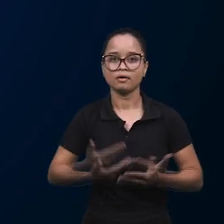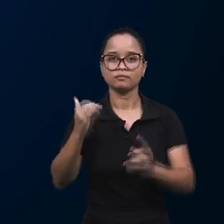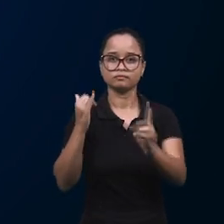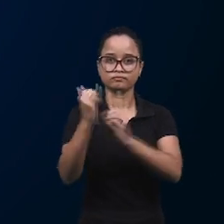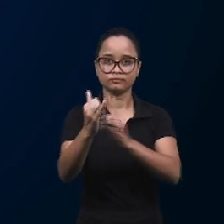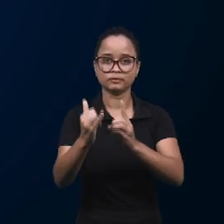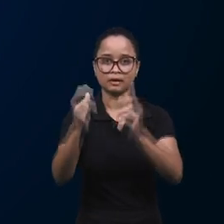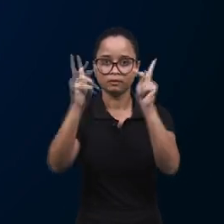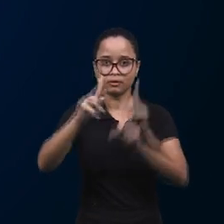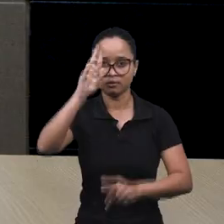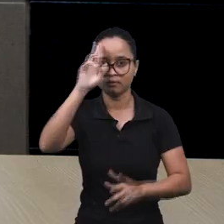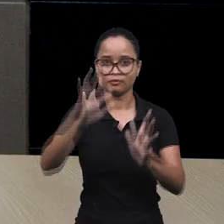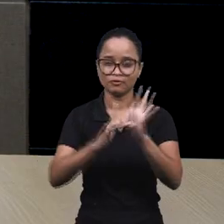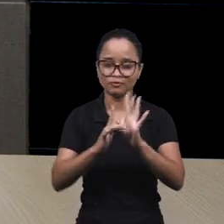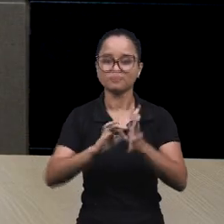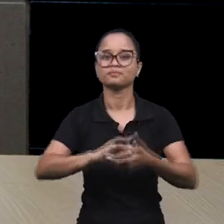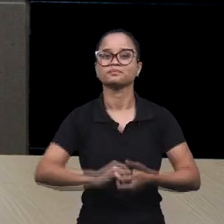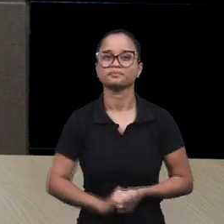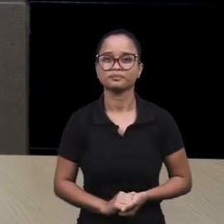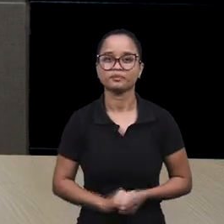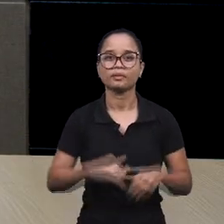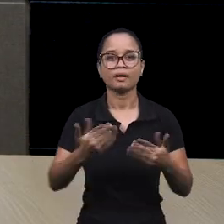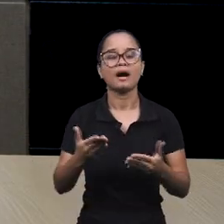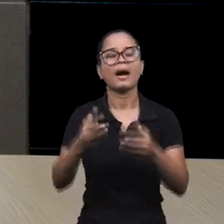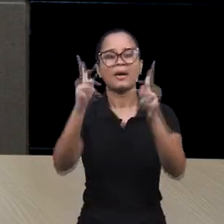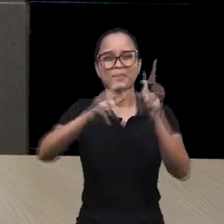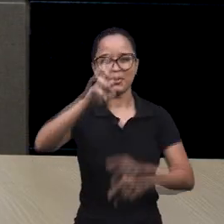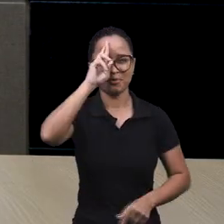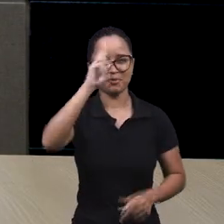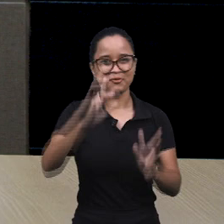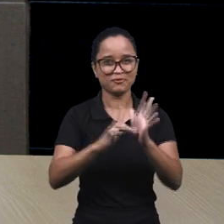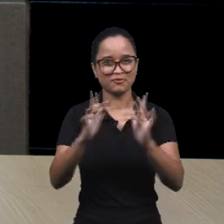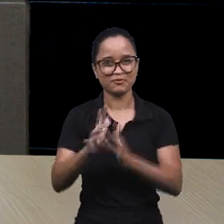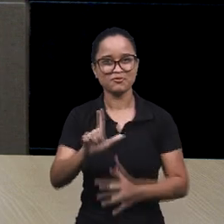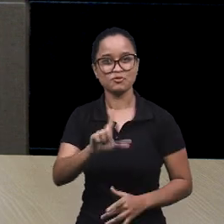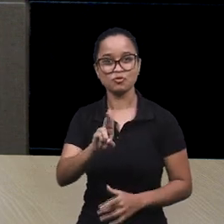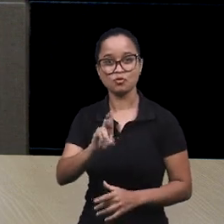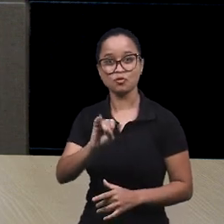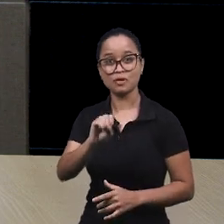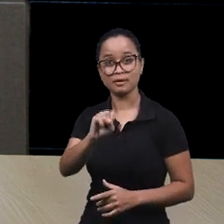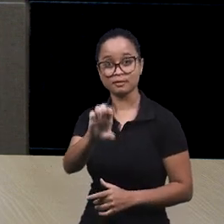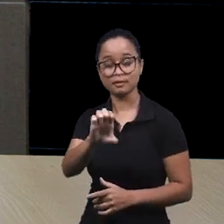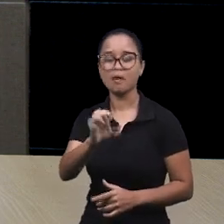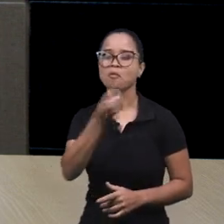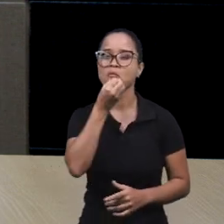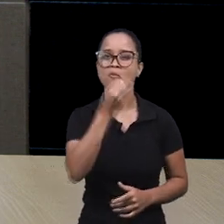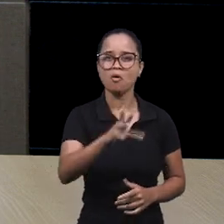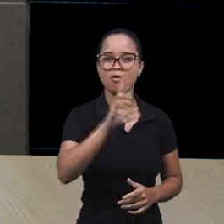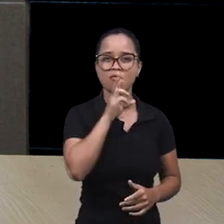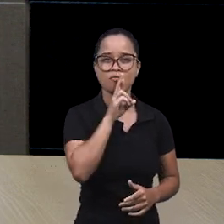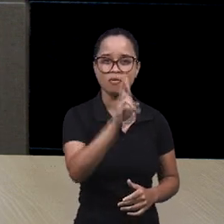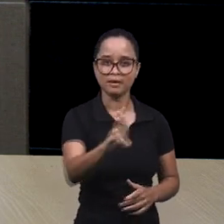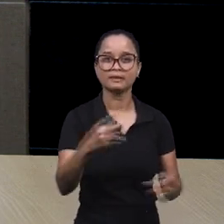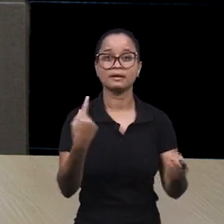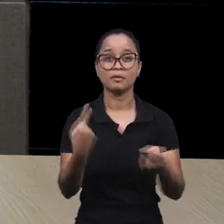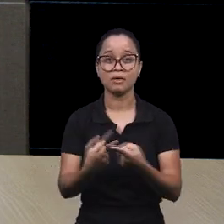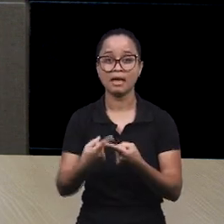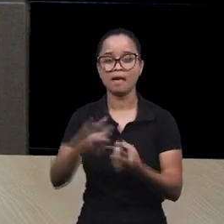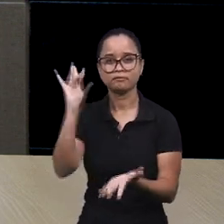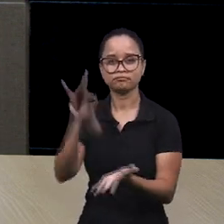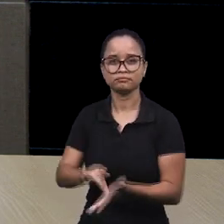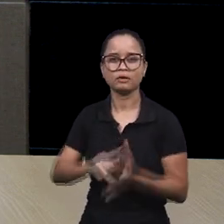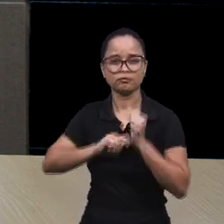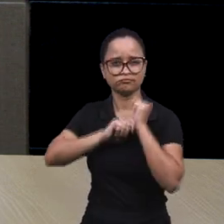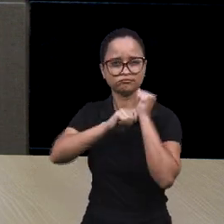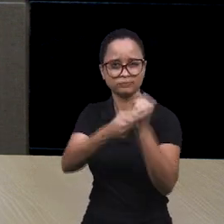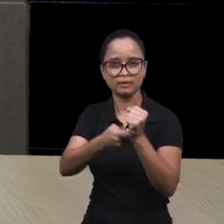A paz do Senhor Jesus. A paz do Senhor Jesus, Luíse. Muito bem respondido essa pergunta. Realmente, os mistérios